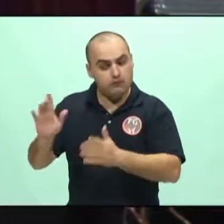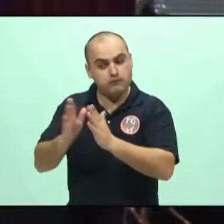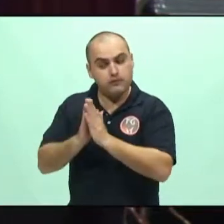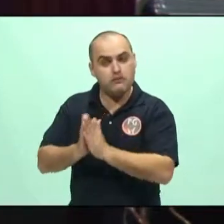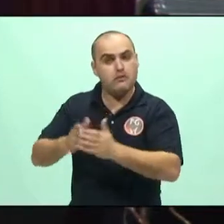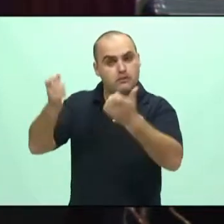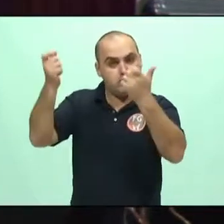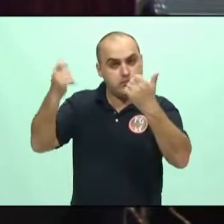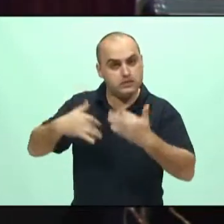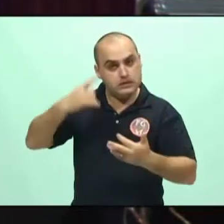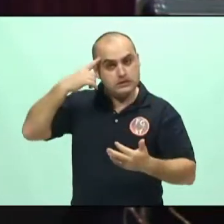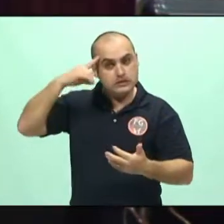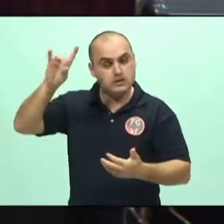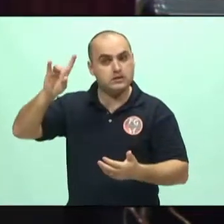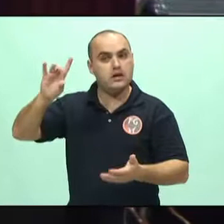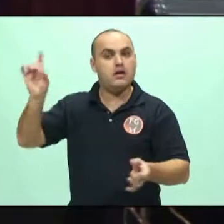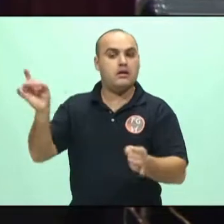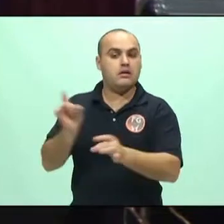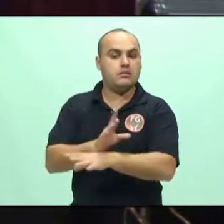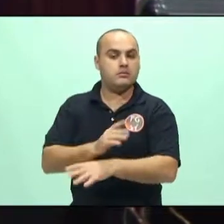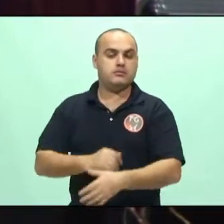prevista para o término